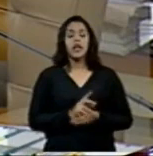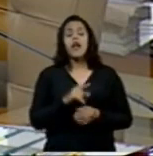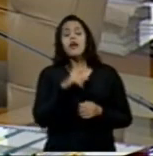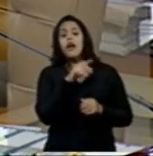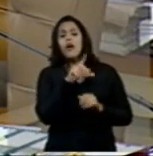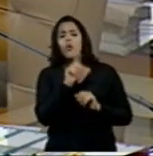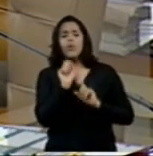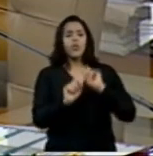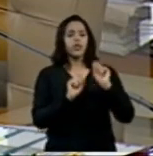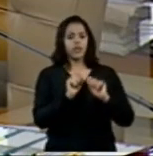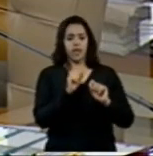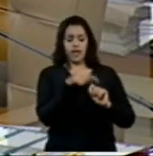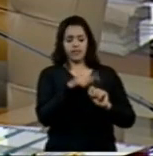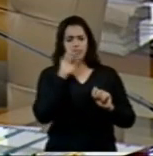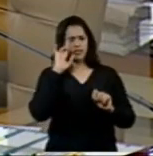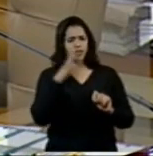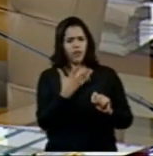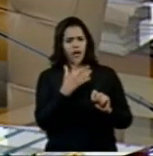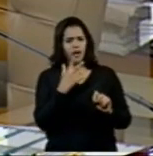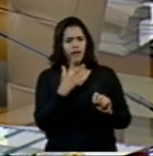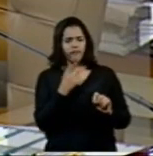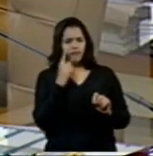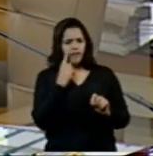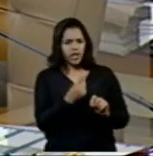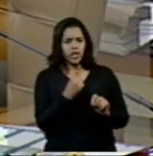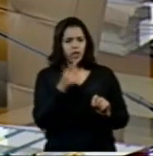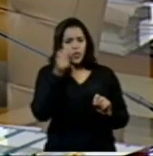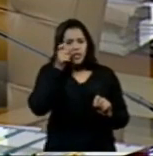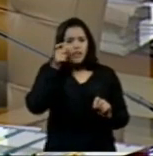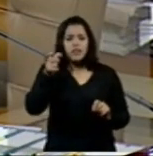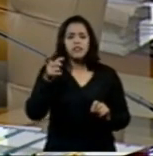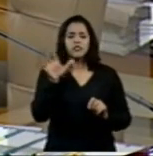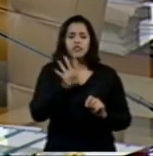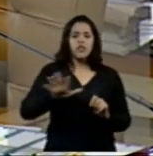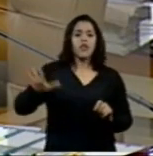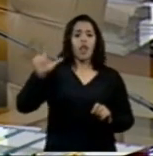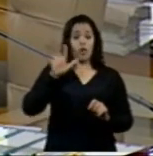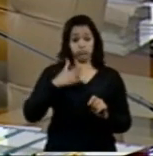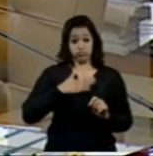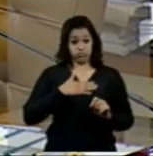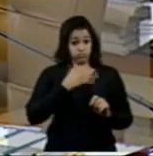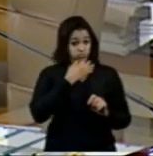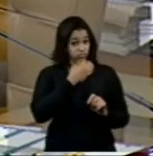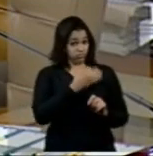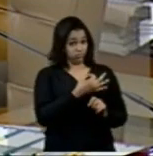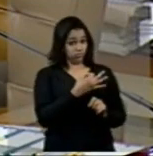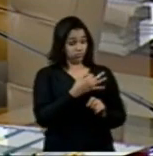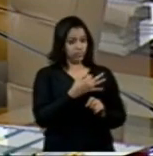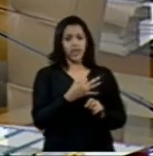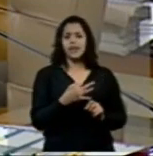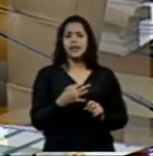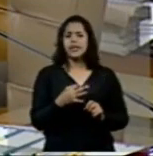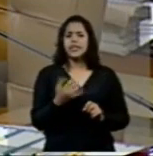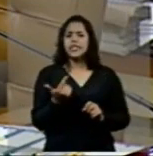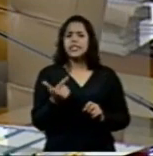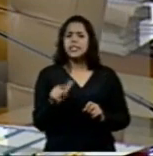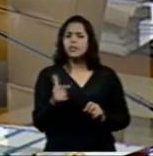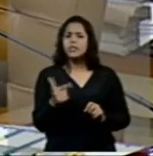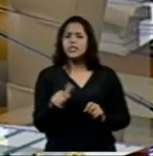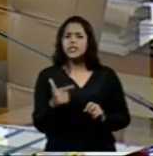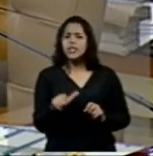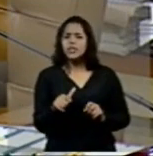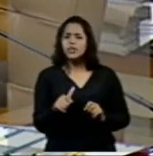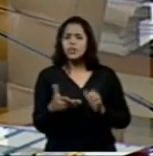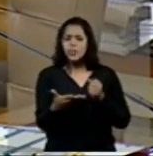pela decisão que reconhece a repercussão geral da matéria, seriam, na minha visão, o de que, não havendo preceito